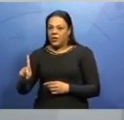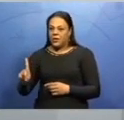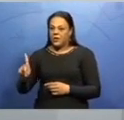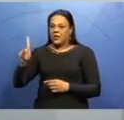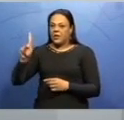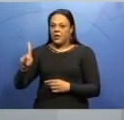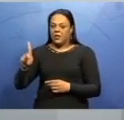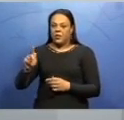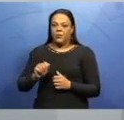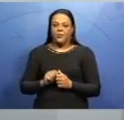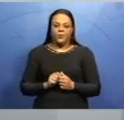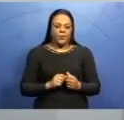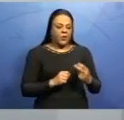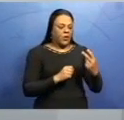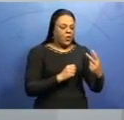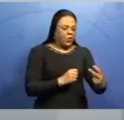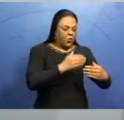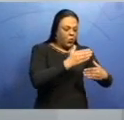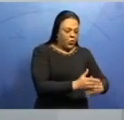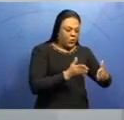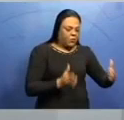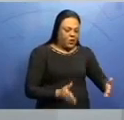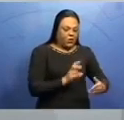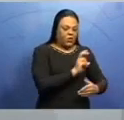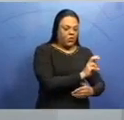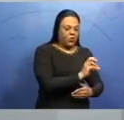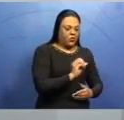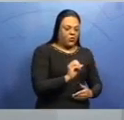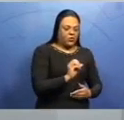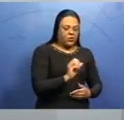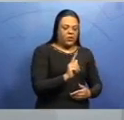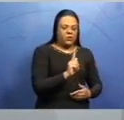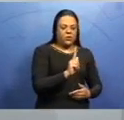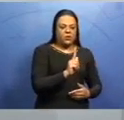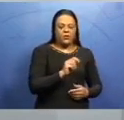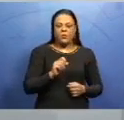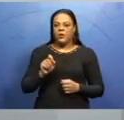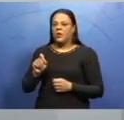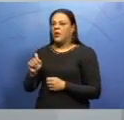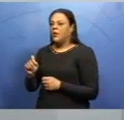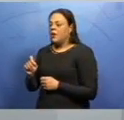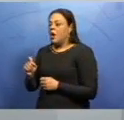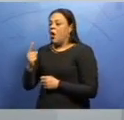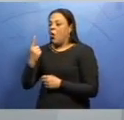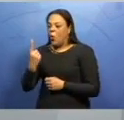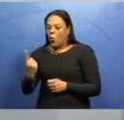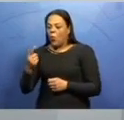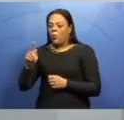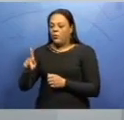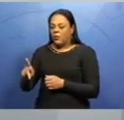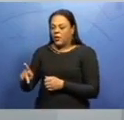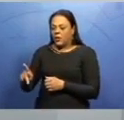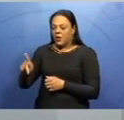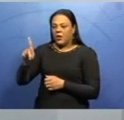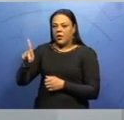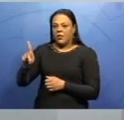quilos. 2 pacotes de 500 gramas é igual a 1 quilo.